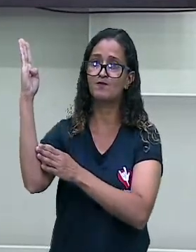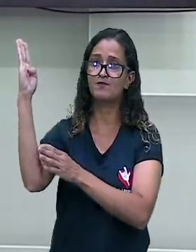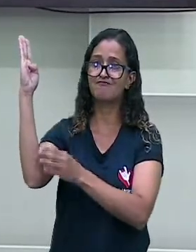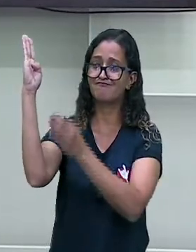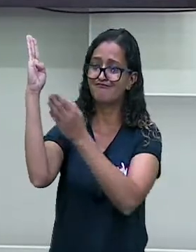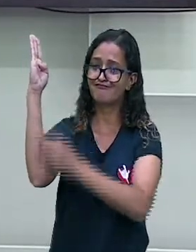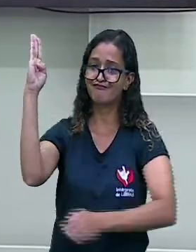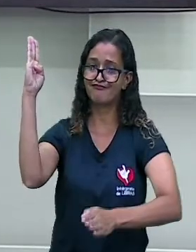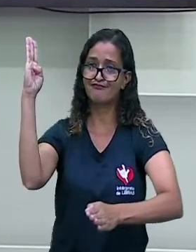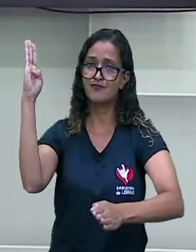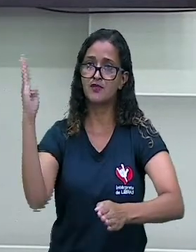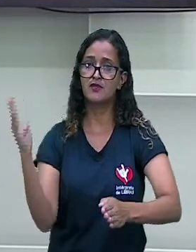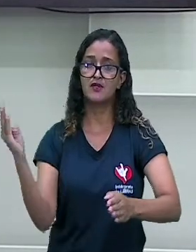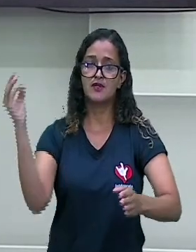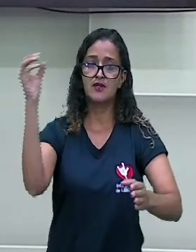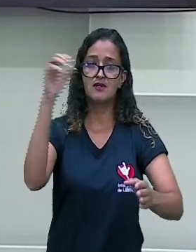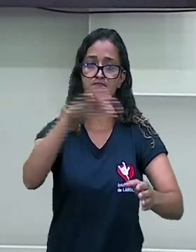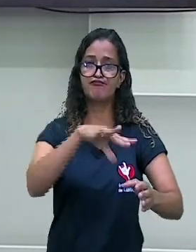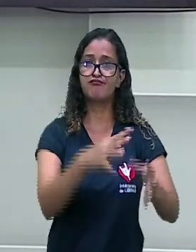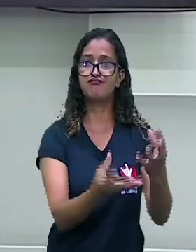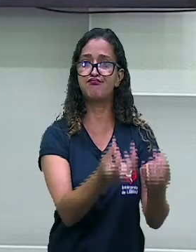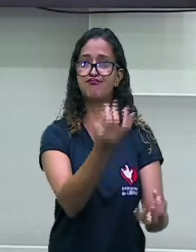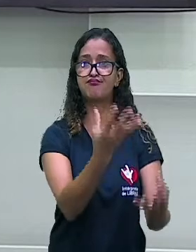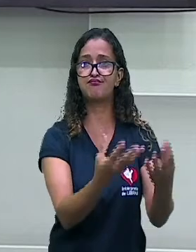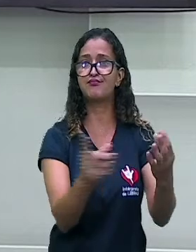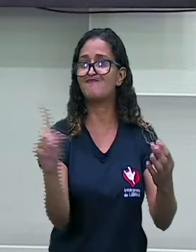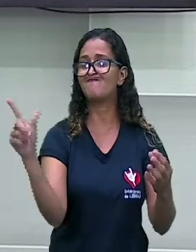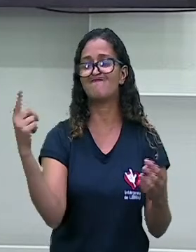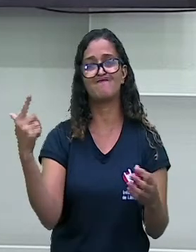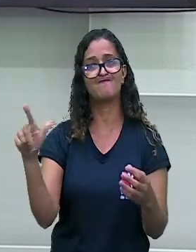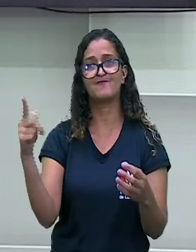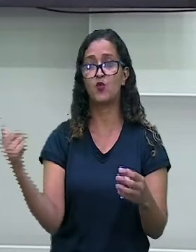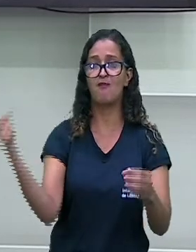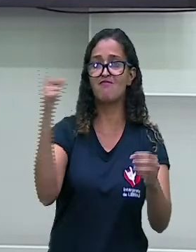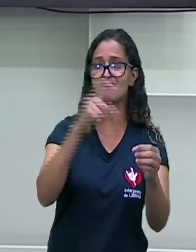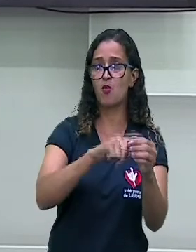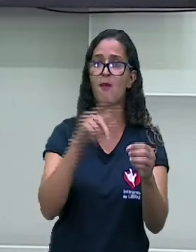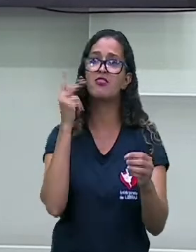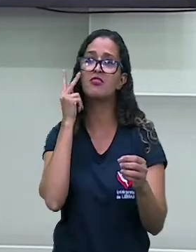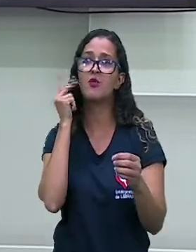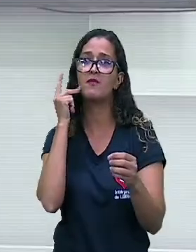mais desfazer esse processo.